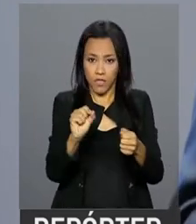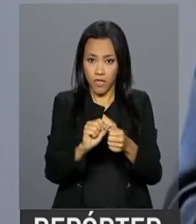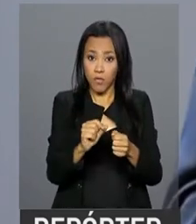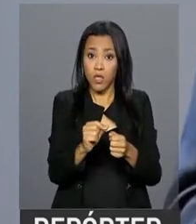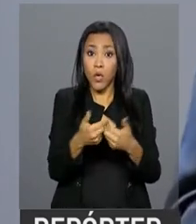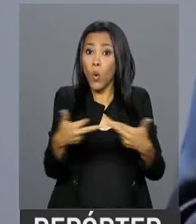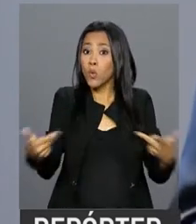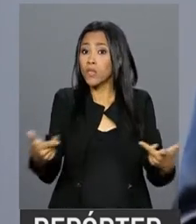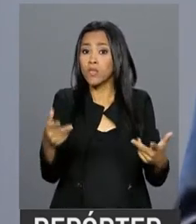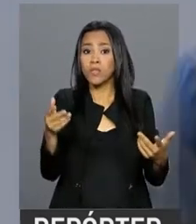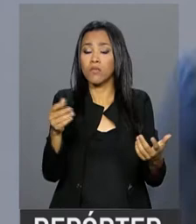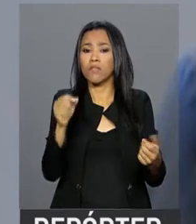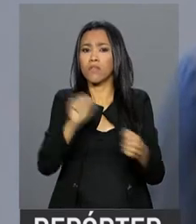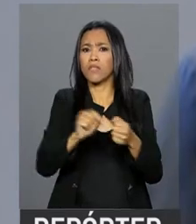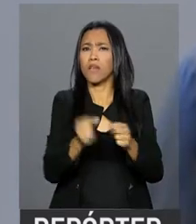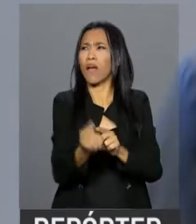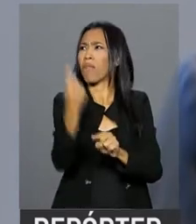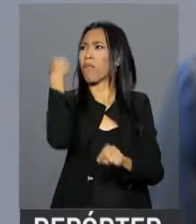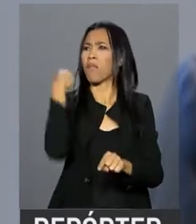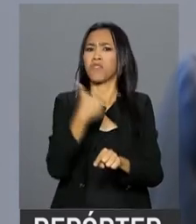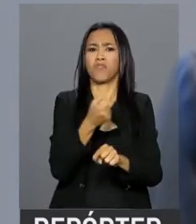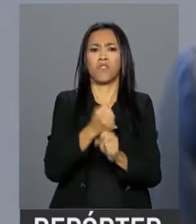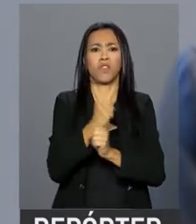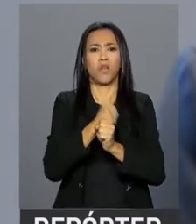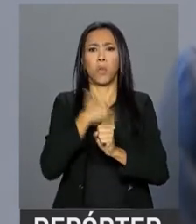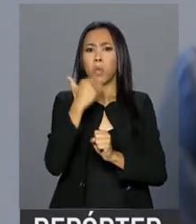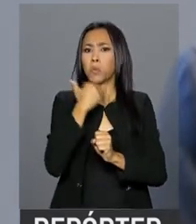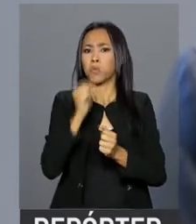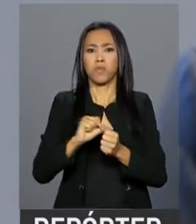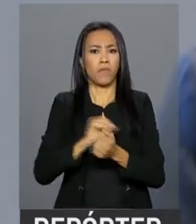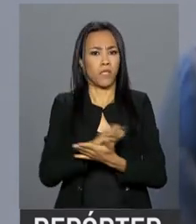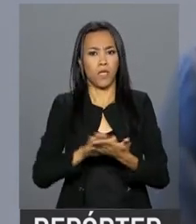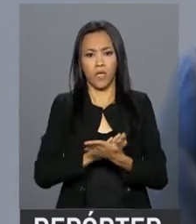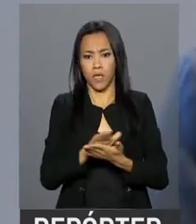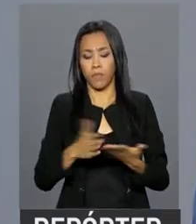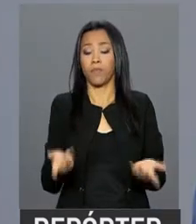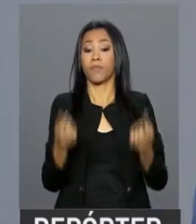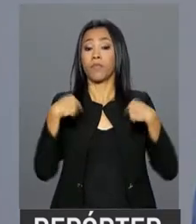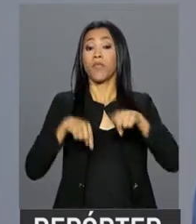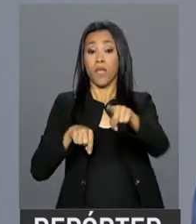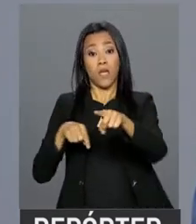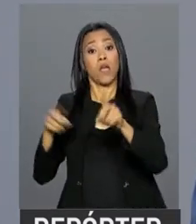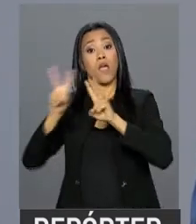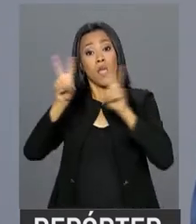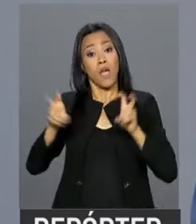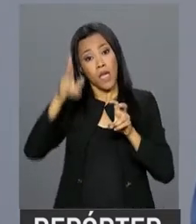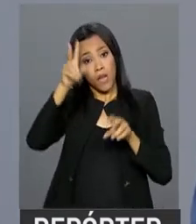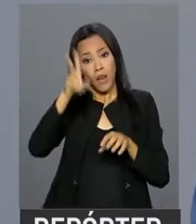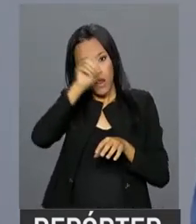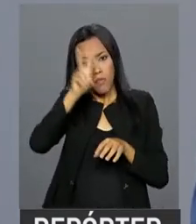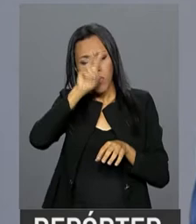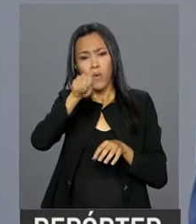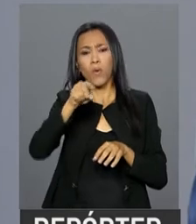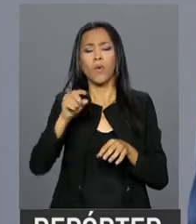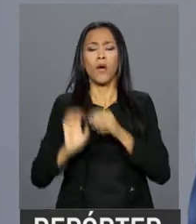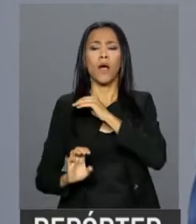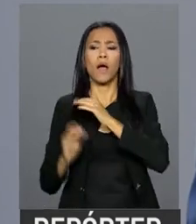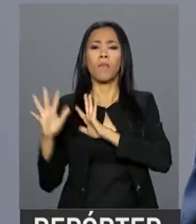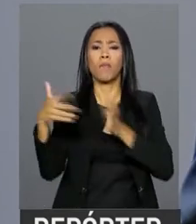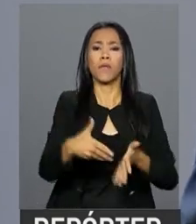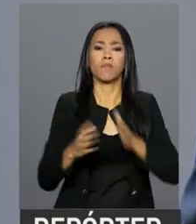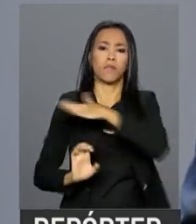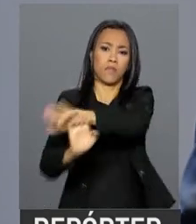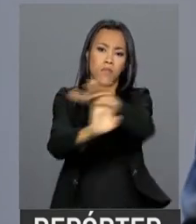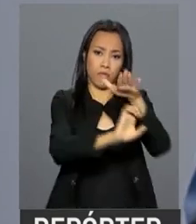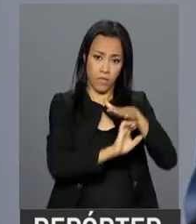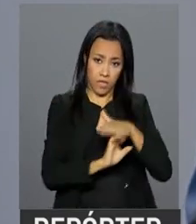senhoras, há mais de 20 anos. O presidente Temer lembrou a importância do setor privado no desenvolvimento do país, o que explica a